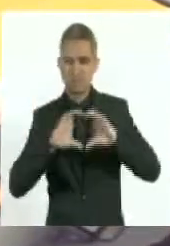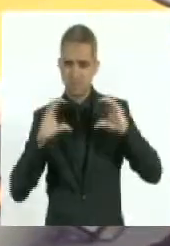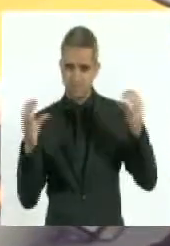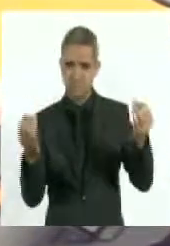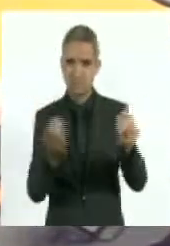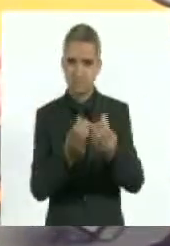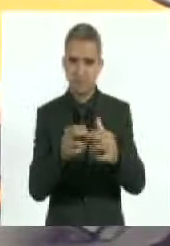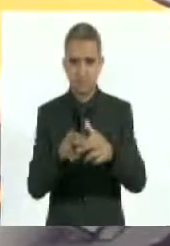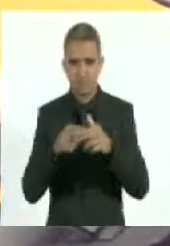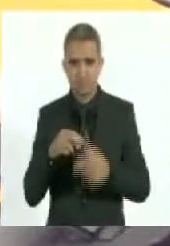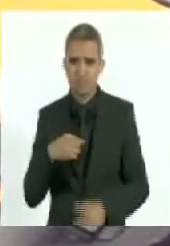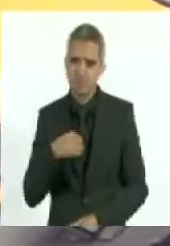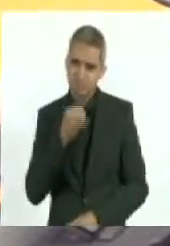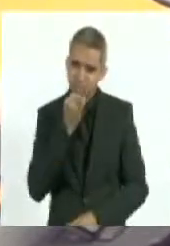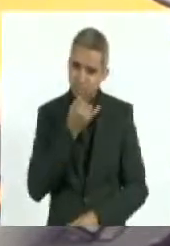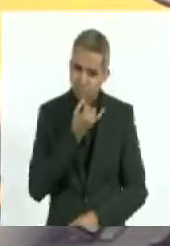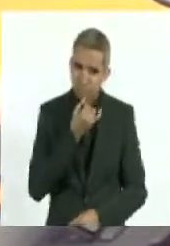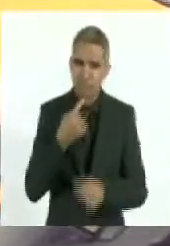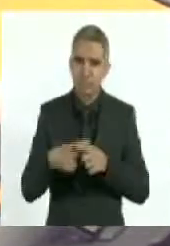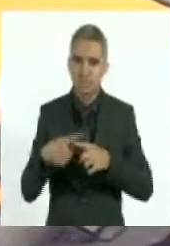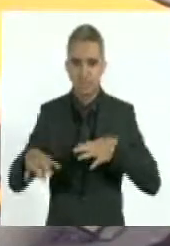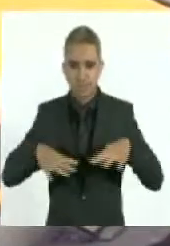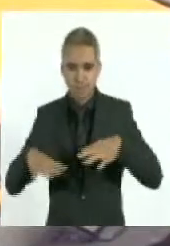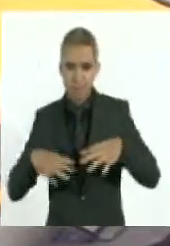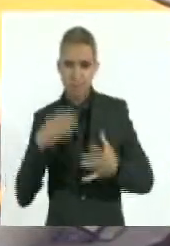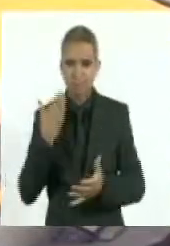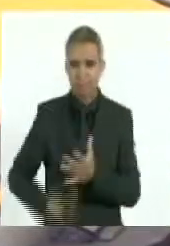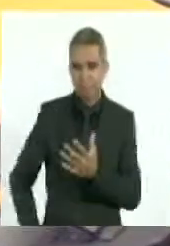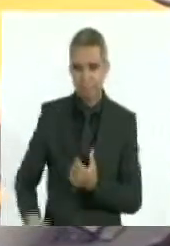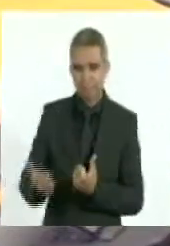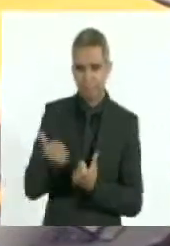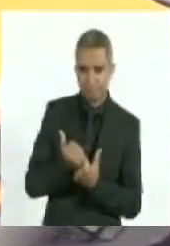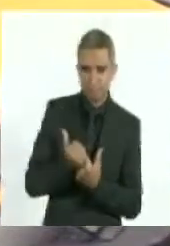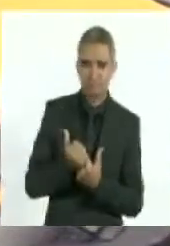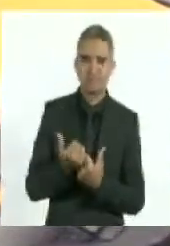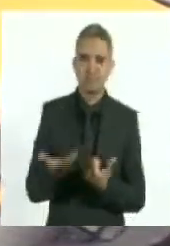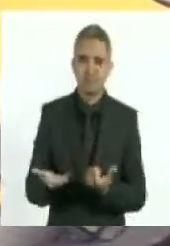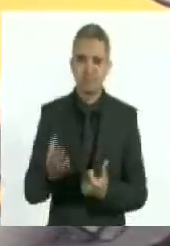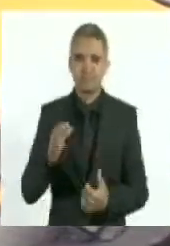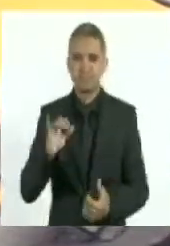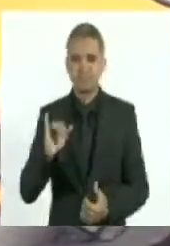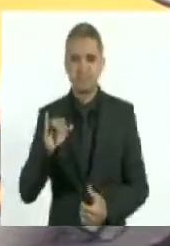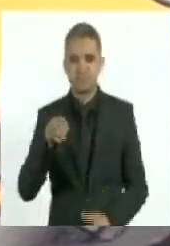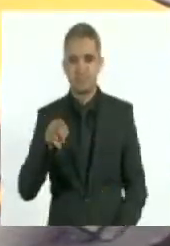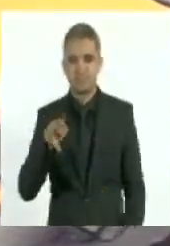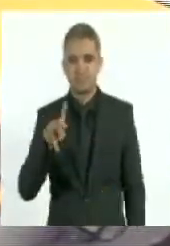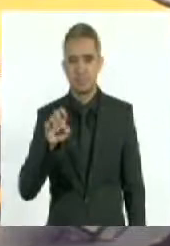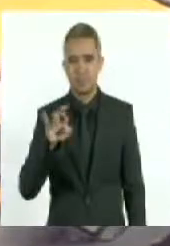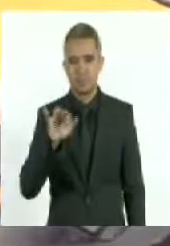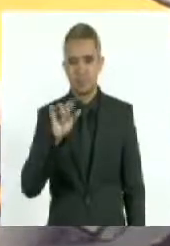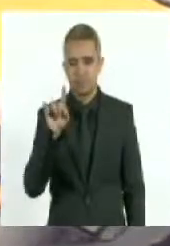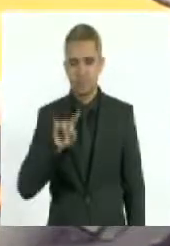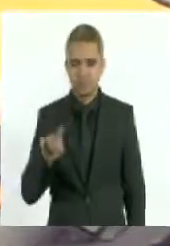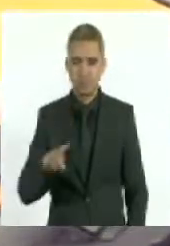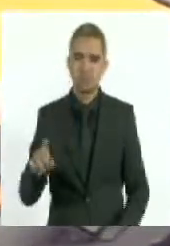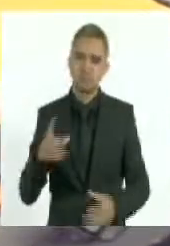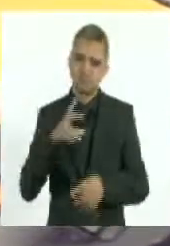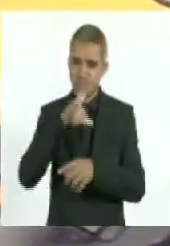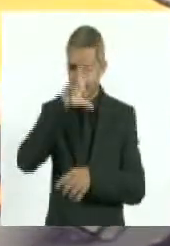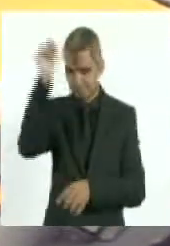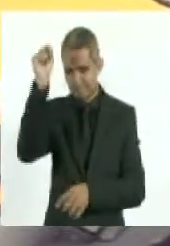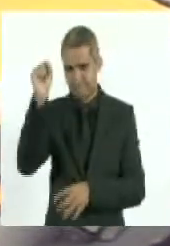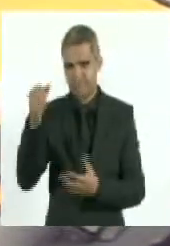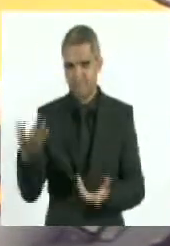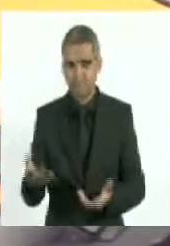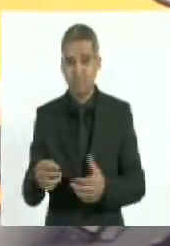o Sampaio perdeu para o Imperatriz e foi vice-campeão. Mas parabéns, Vossa Excelência. Eu acho que Vossa Excelência dignifica essa casa e representa um segmento muito